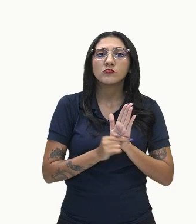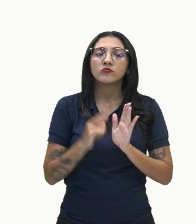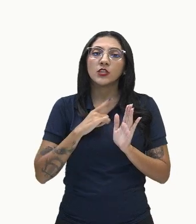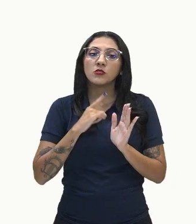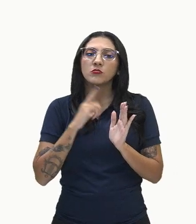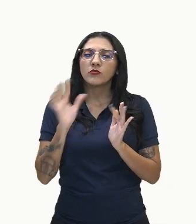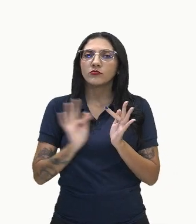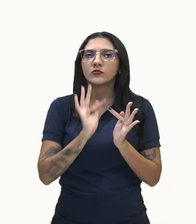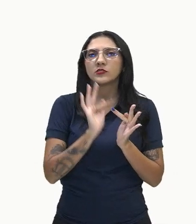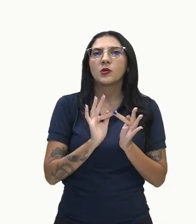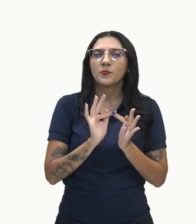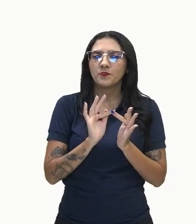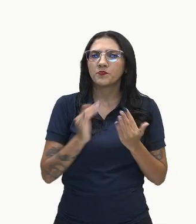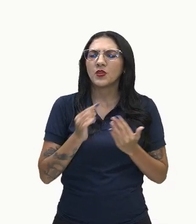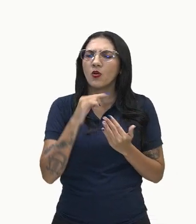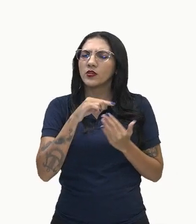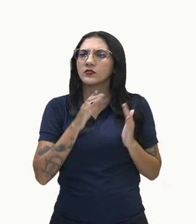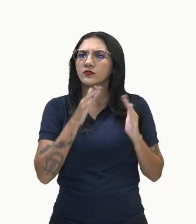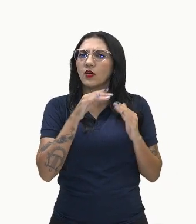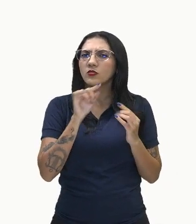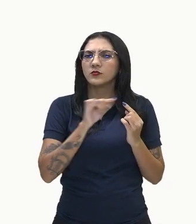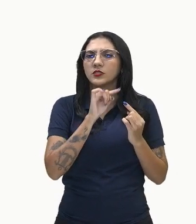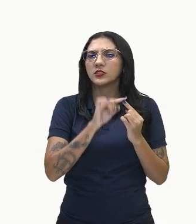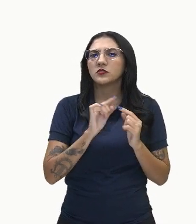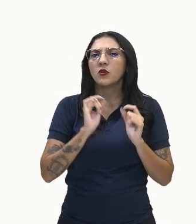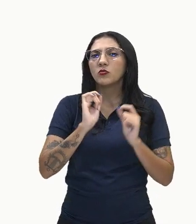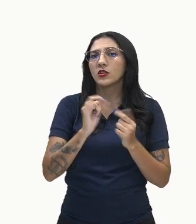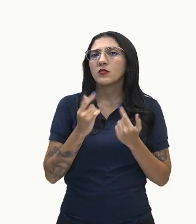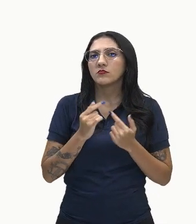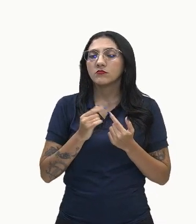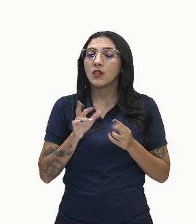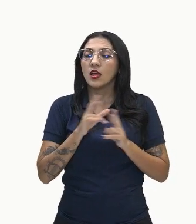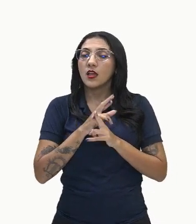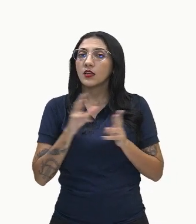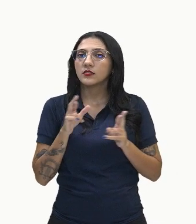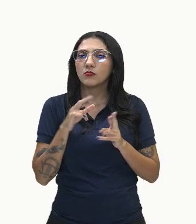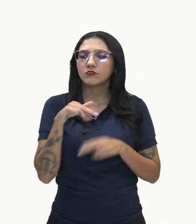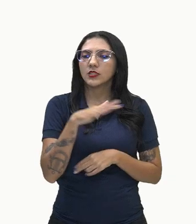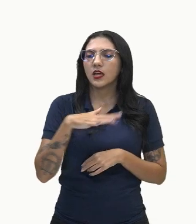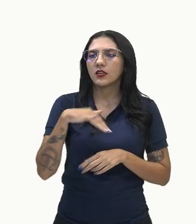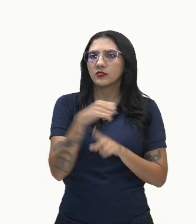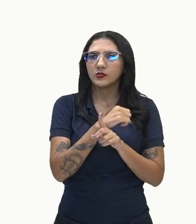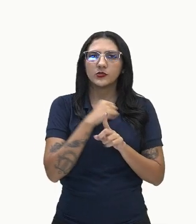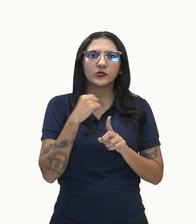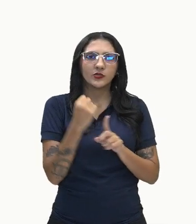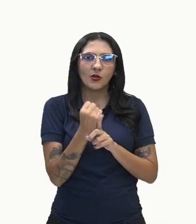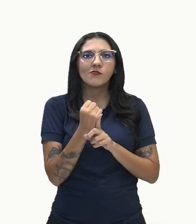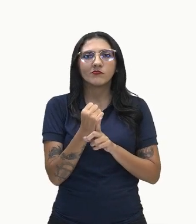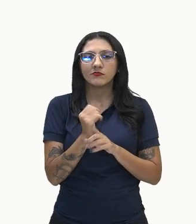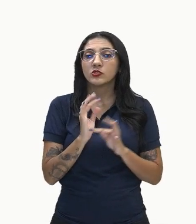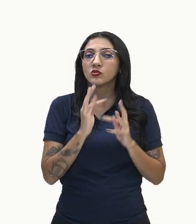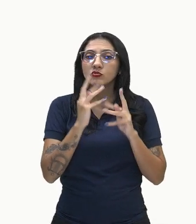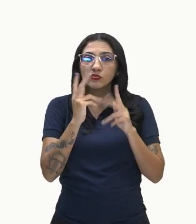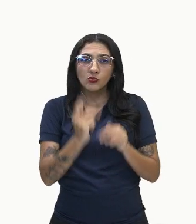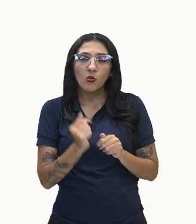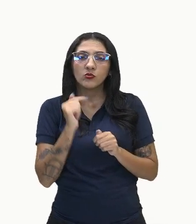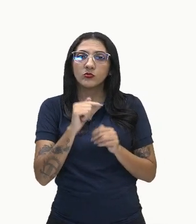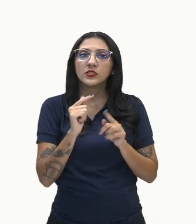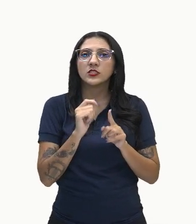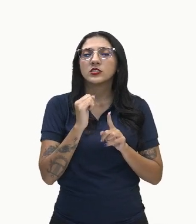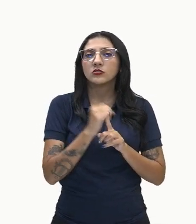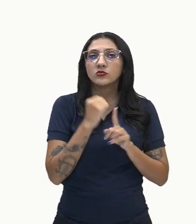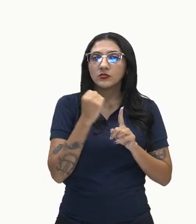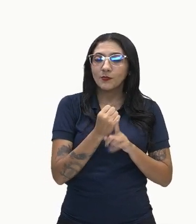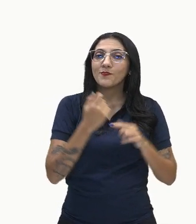função, e esta função é uma função de natureza social. Todo gênero textual, ele tem